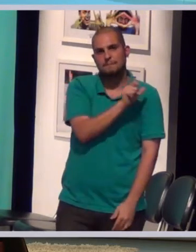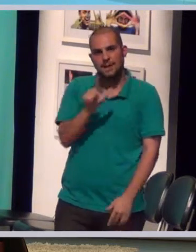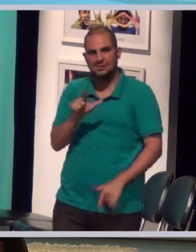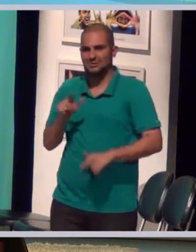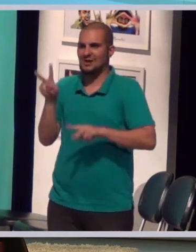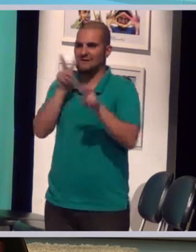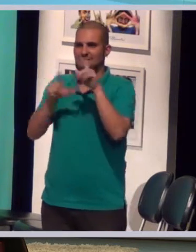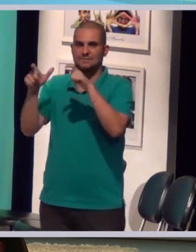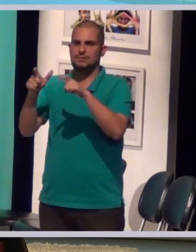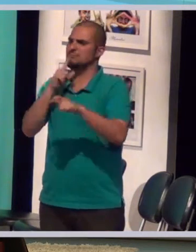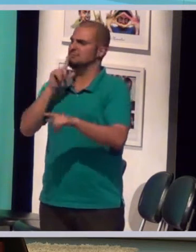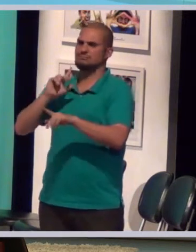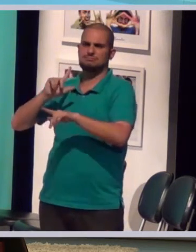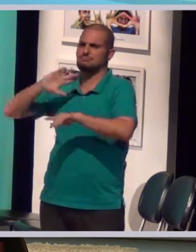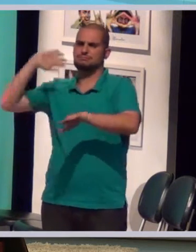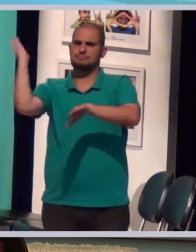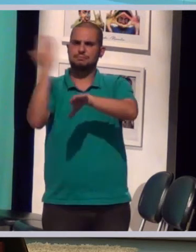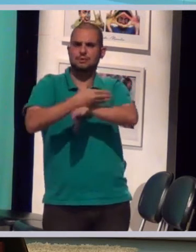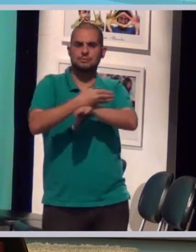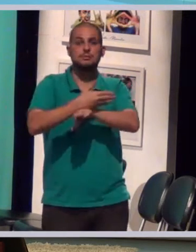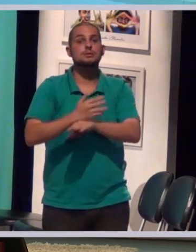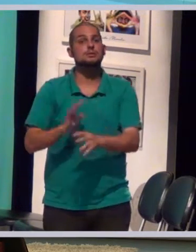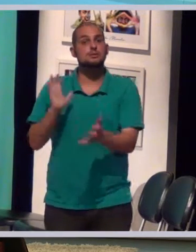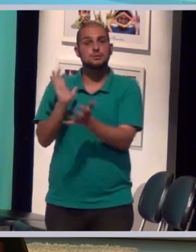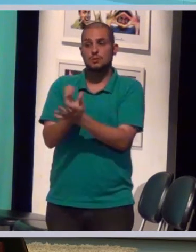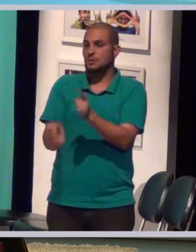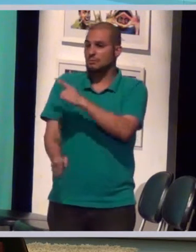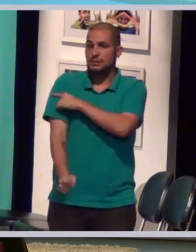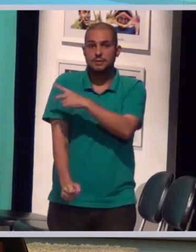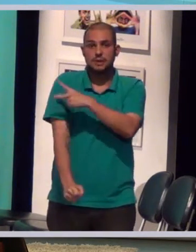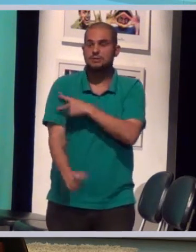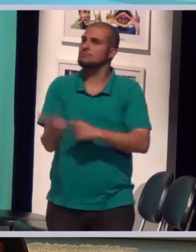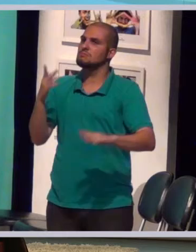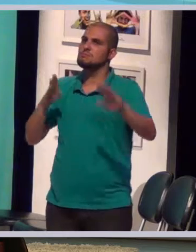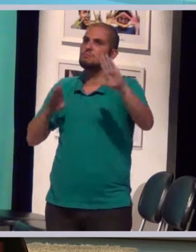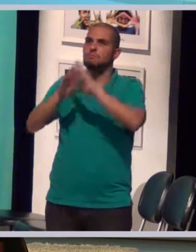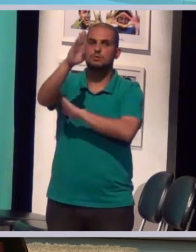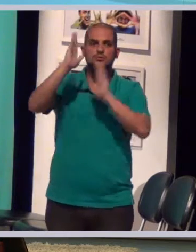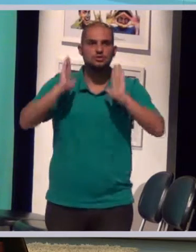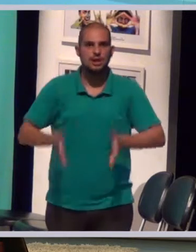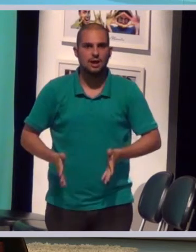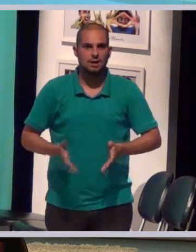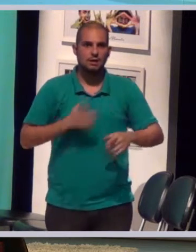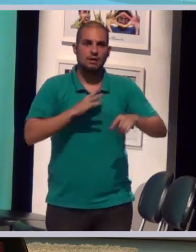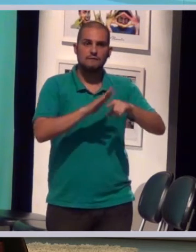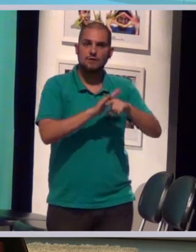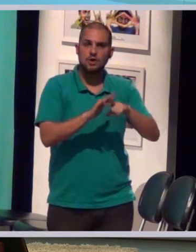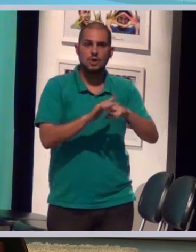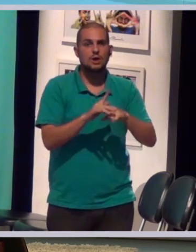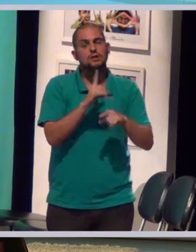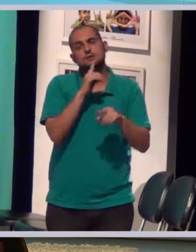No anterior, a visoespacial, do 1º para o 2º ano já tinha uma diferença. Aqui na fonológica, elas ainda estão